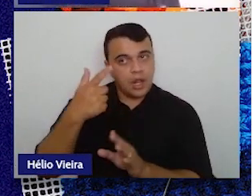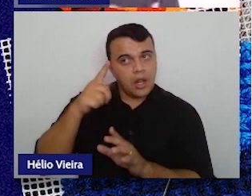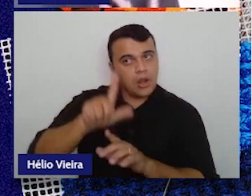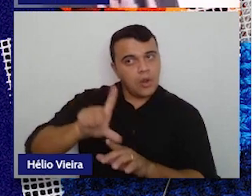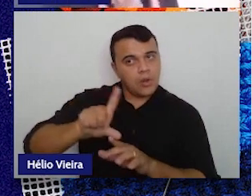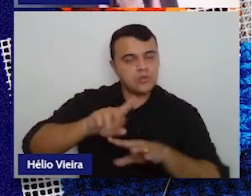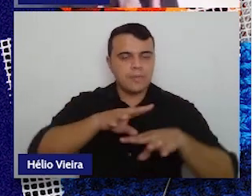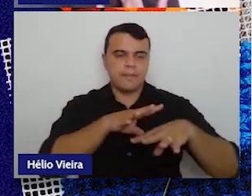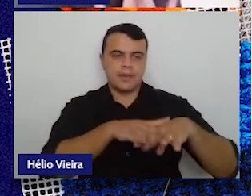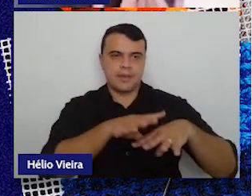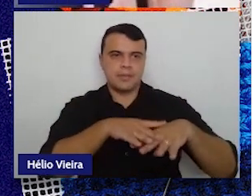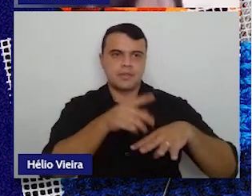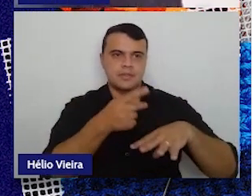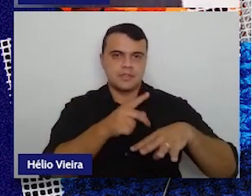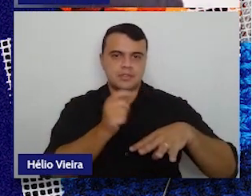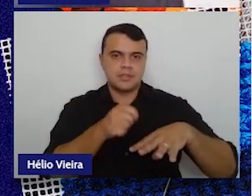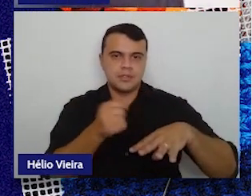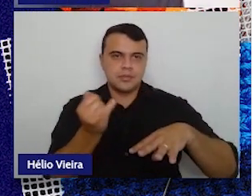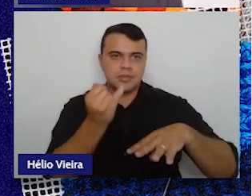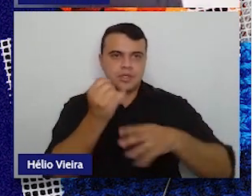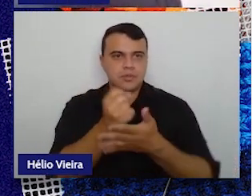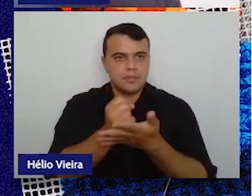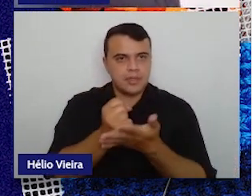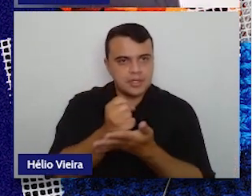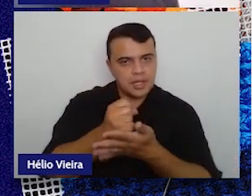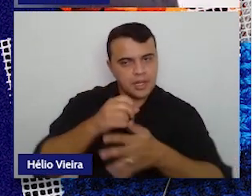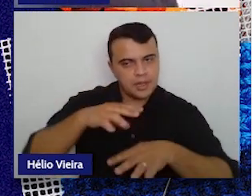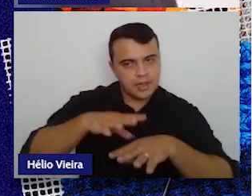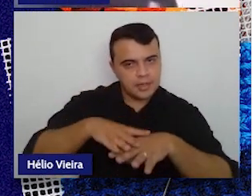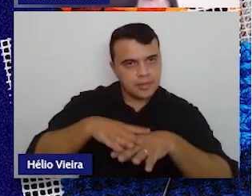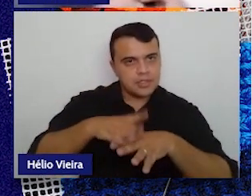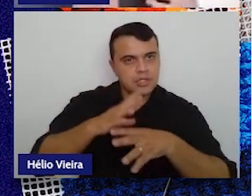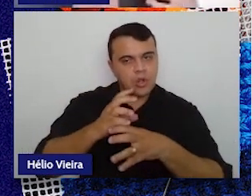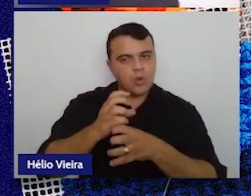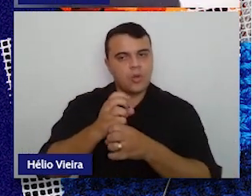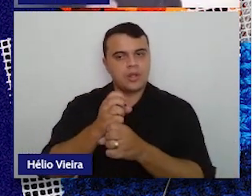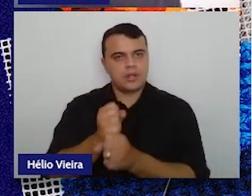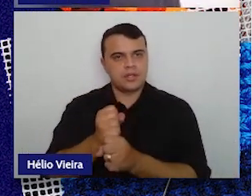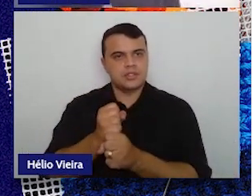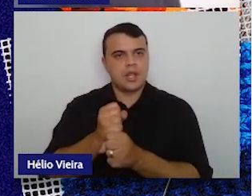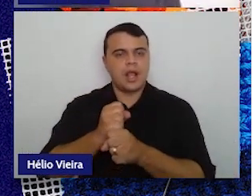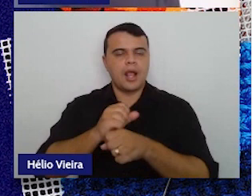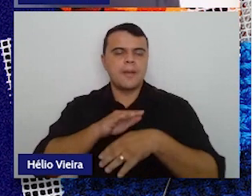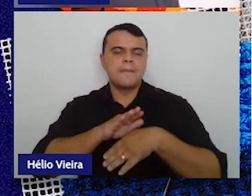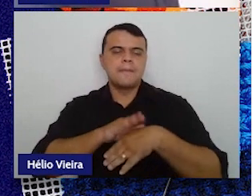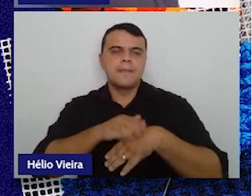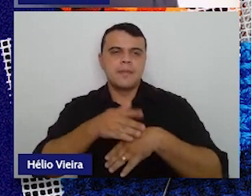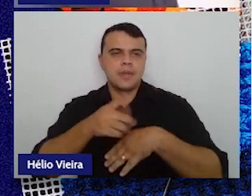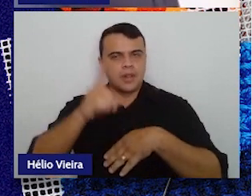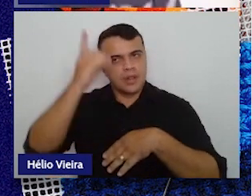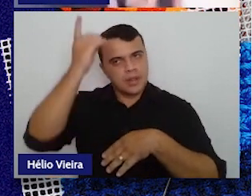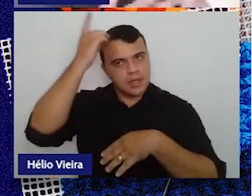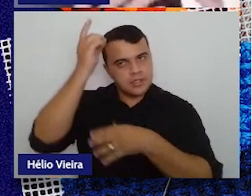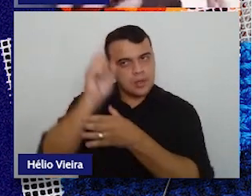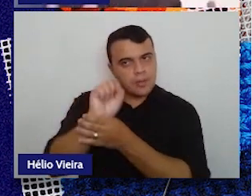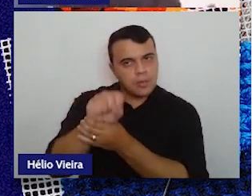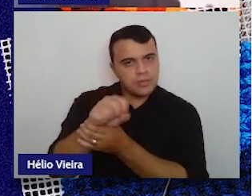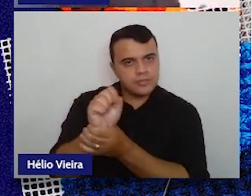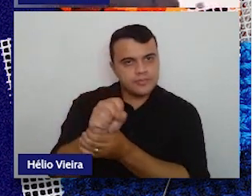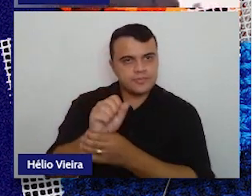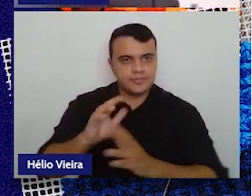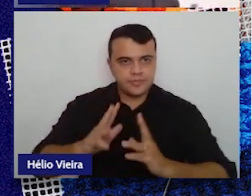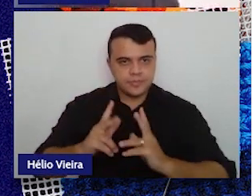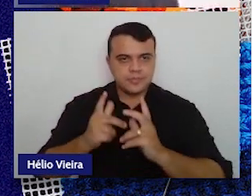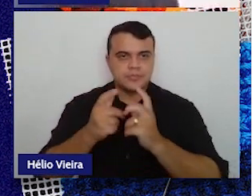matemática, fundamentos básicos da matemática, da contagem, a habilidade mesmo, essa coisa da motricidade, porque todas